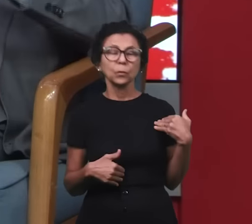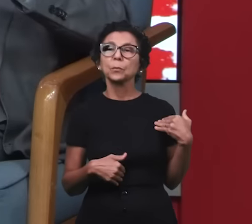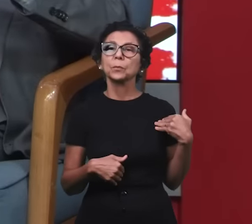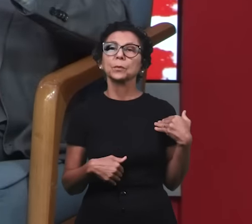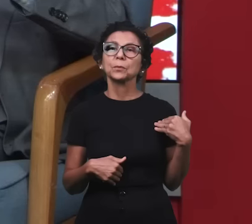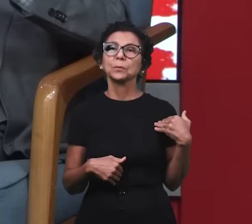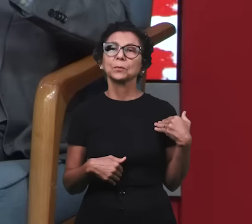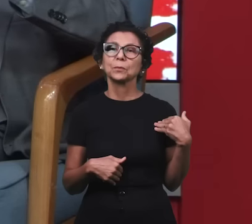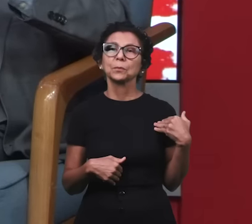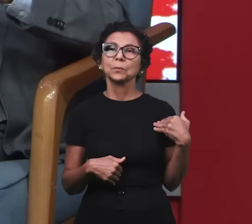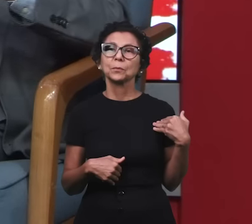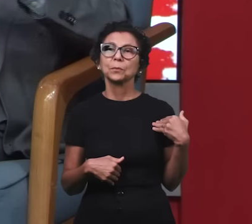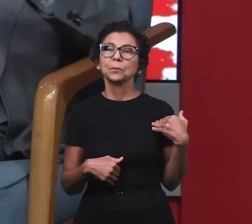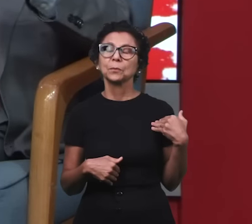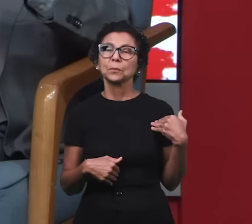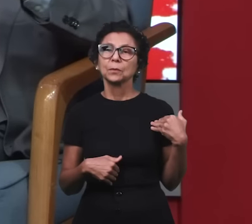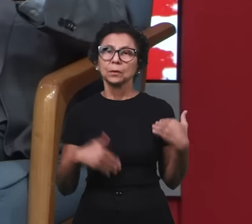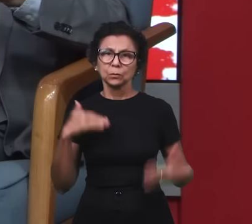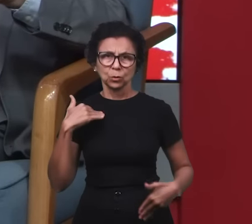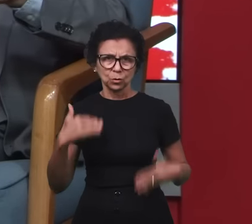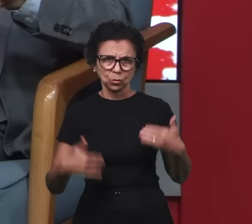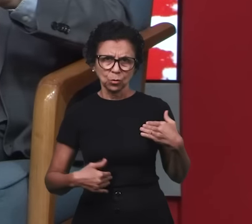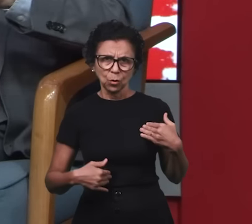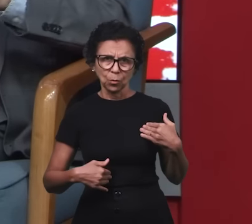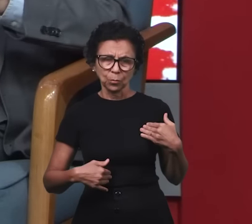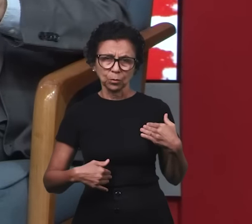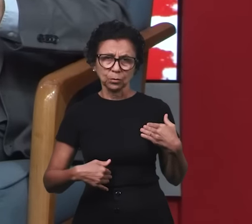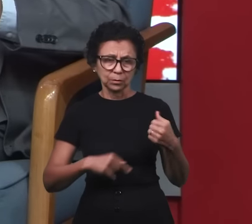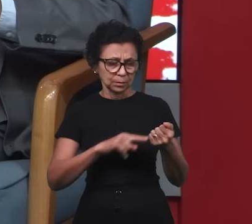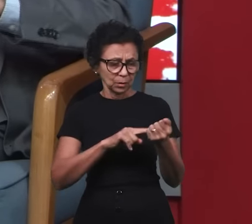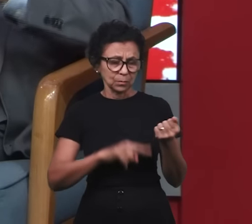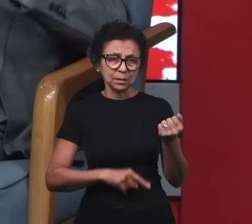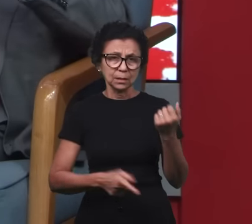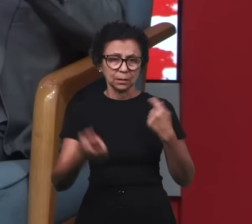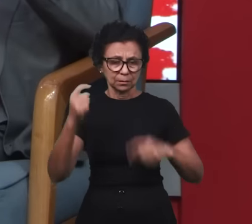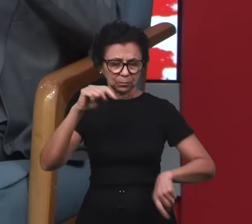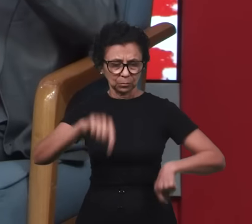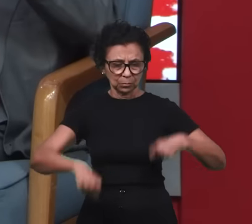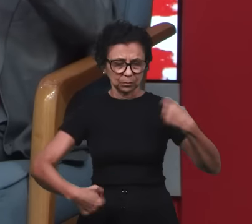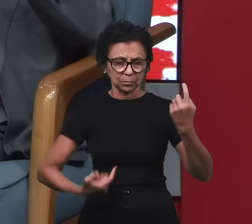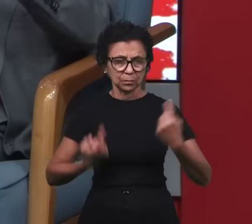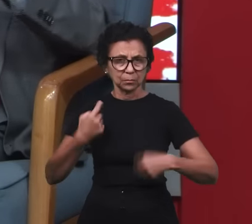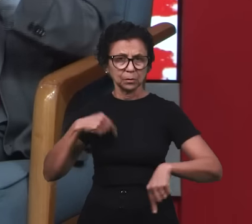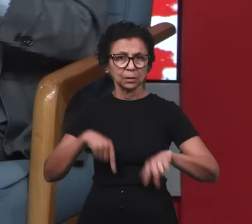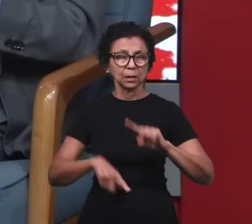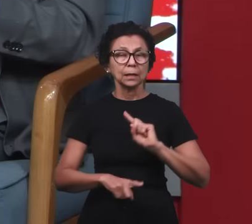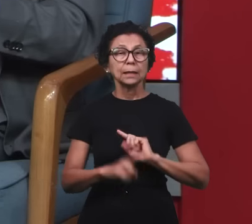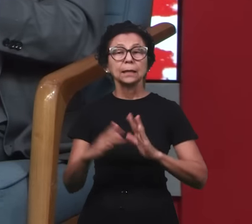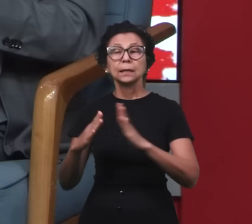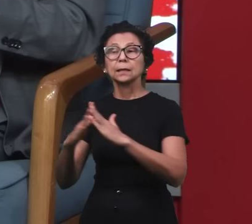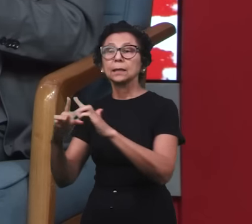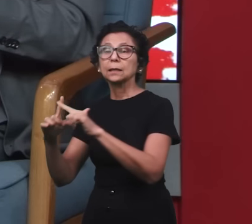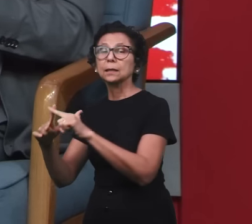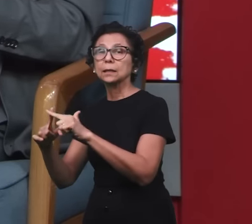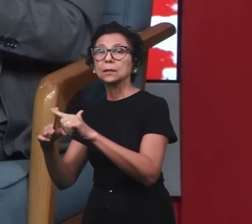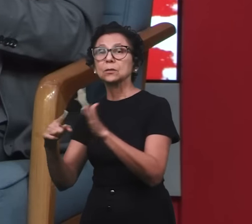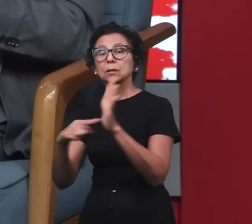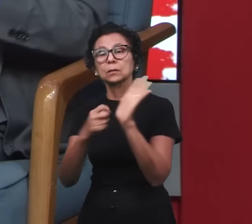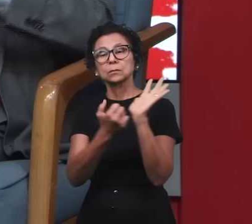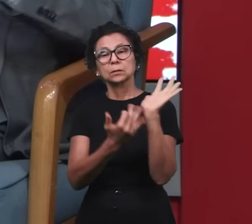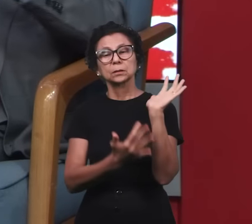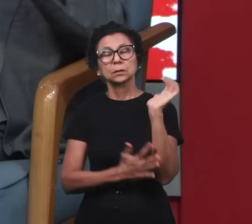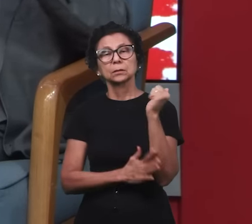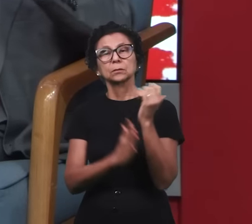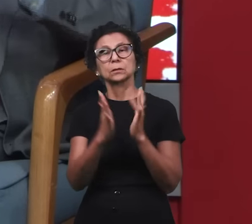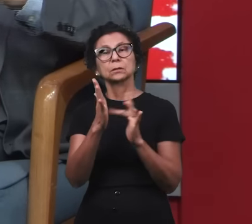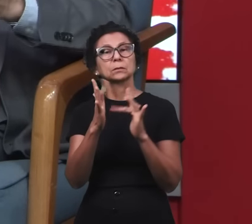um sangue, que não é sangue biológico, que é o Espírito Santo. Ou seja, o Espírito Santo opera em todo o